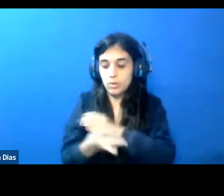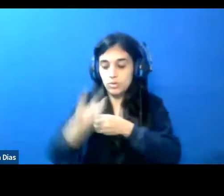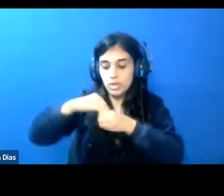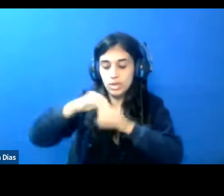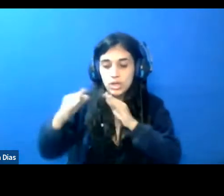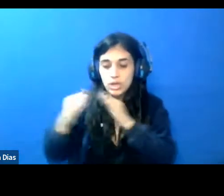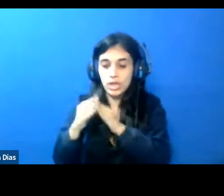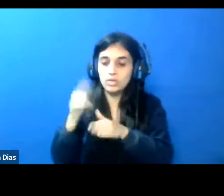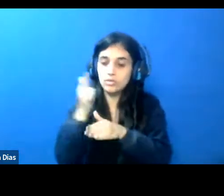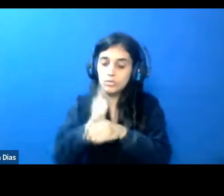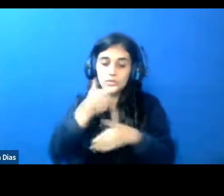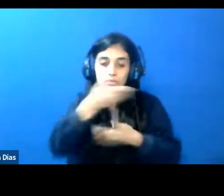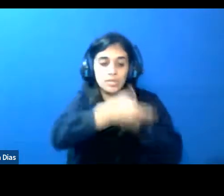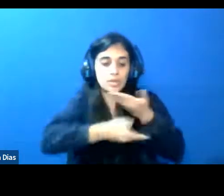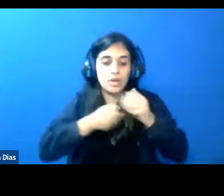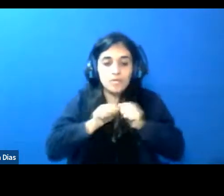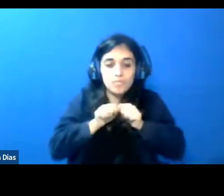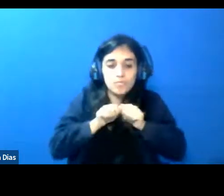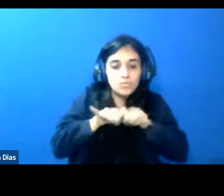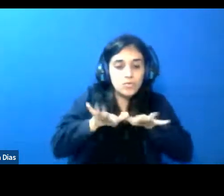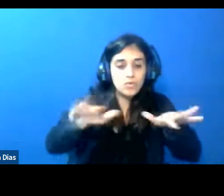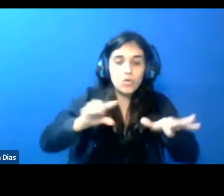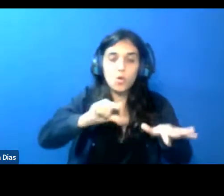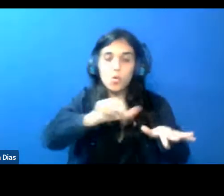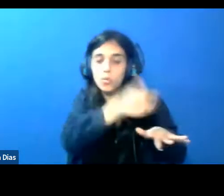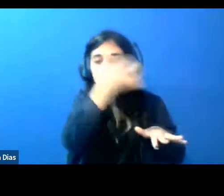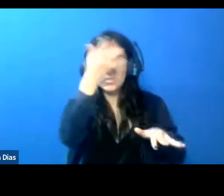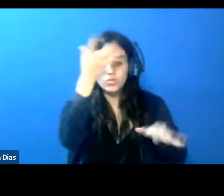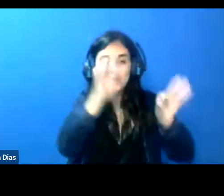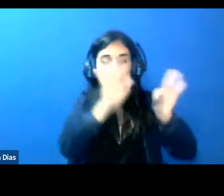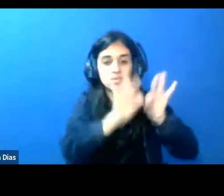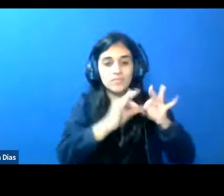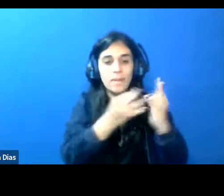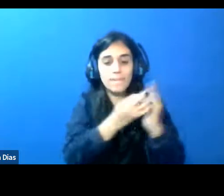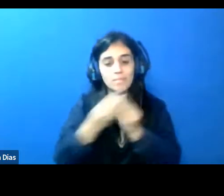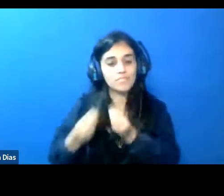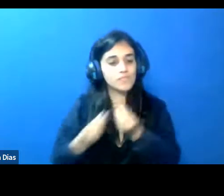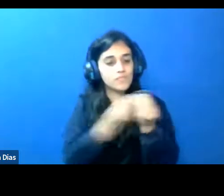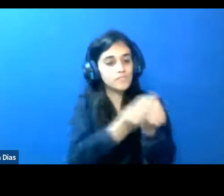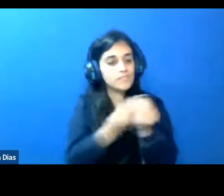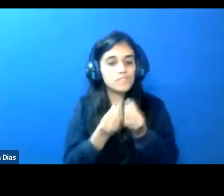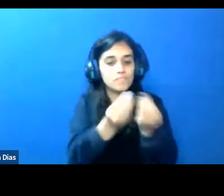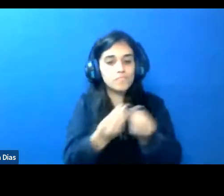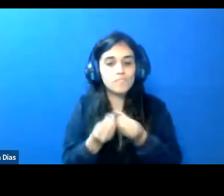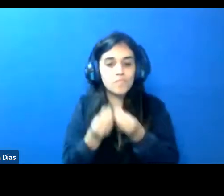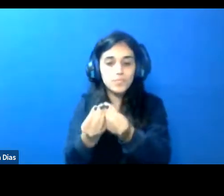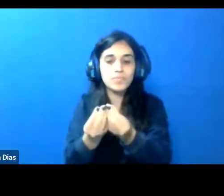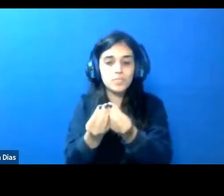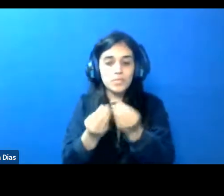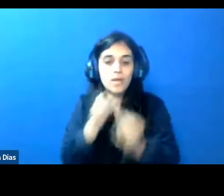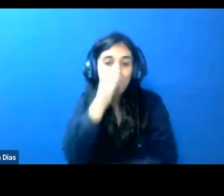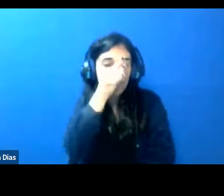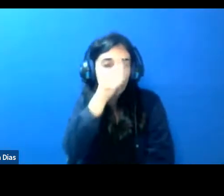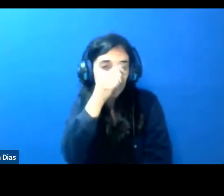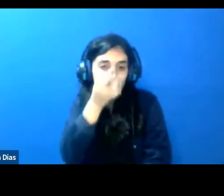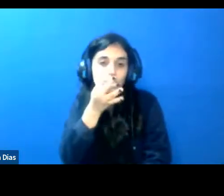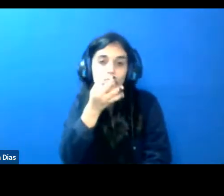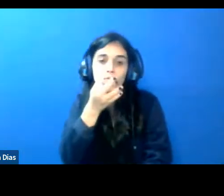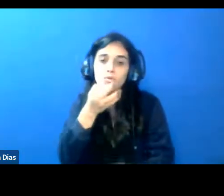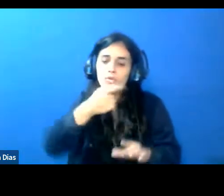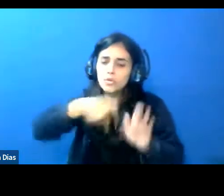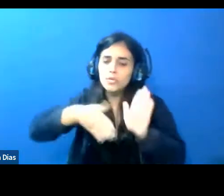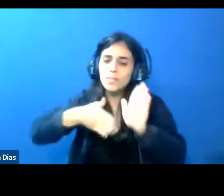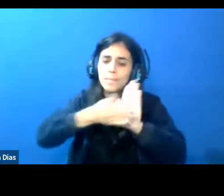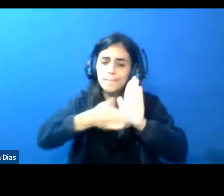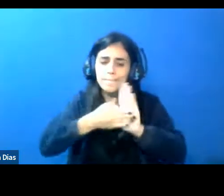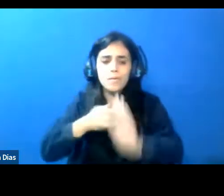nossos encontros, a gente conseguiu fazer muito isso, de criar essa prática da troca, da partilha.